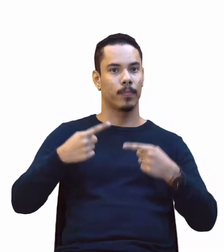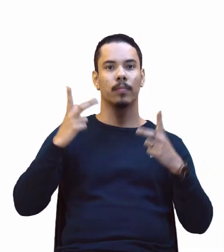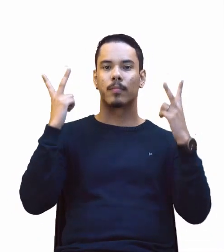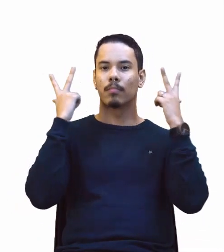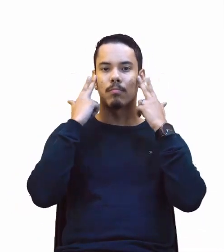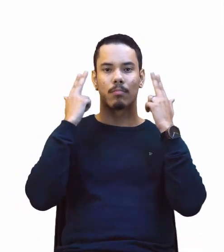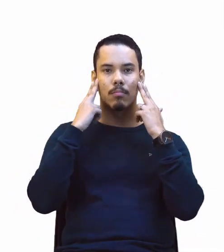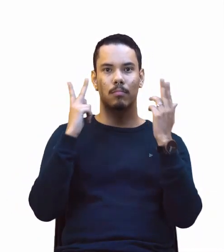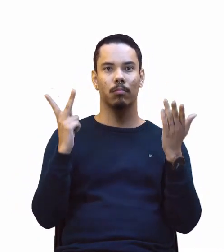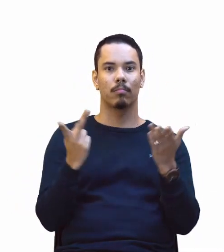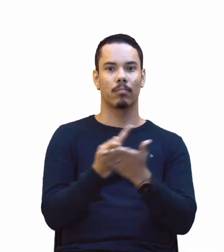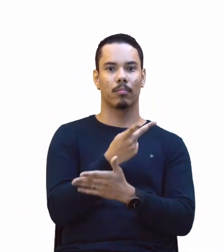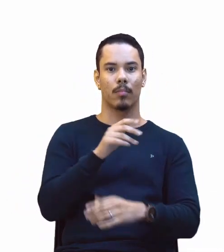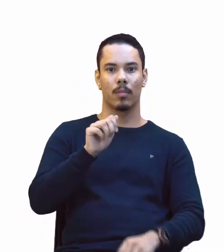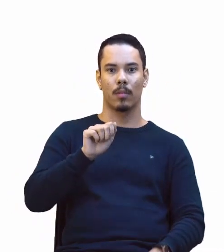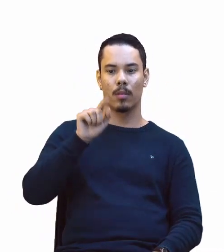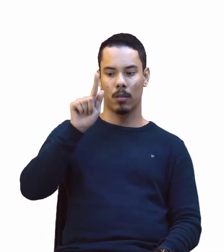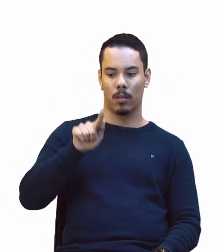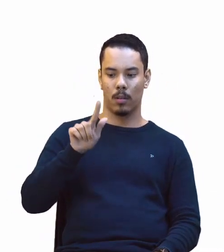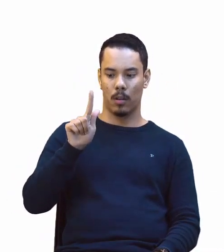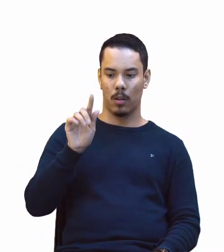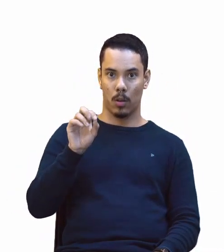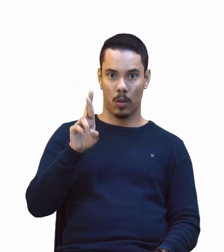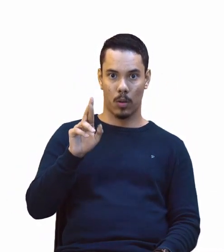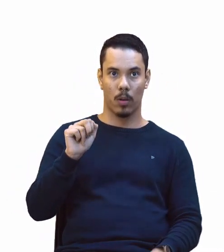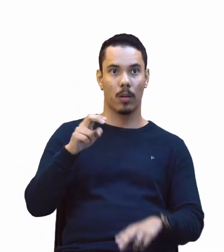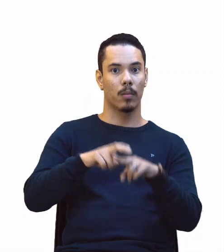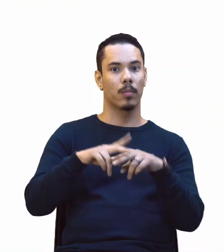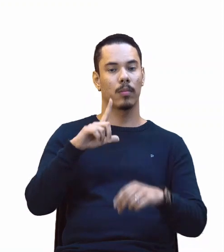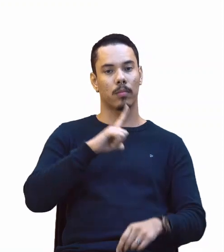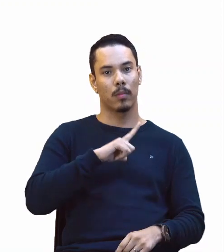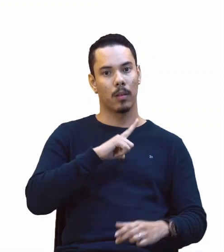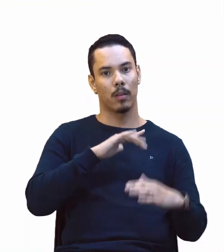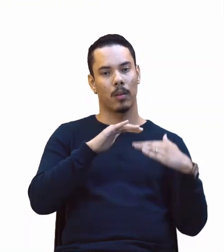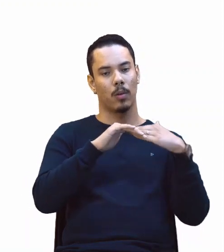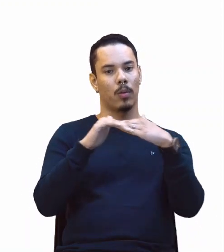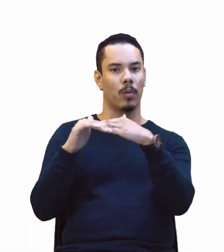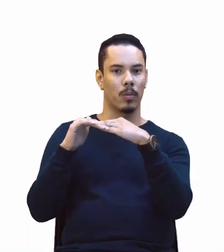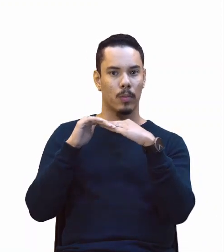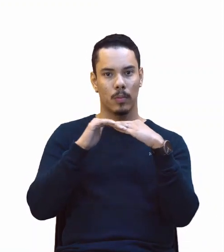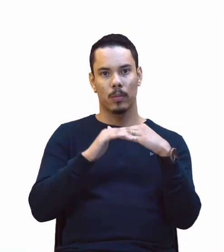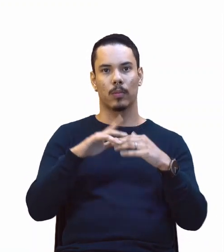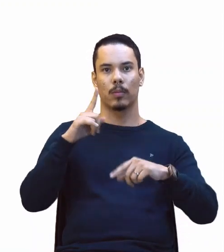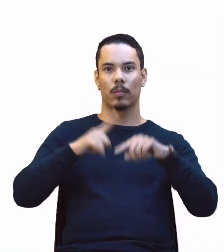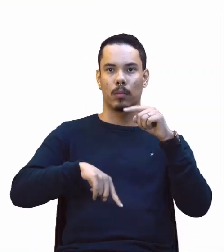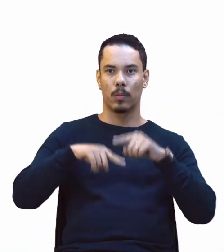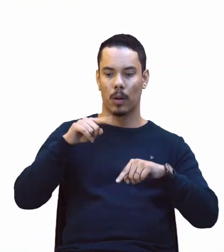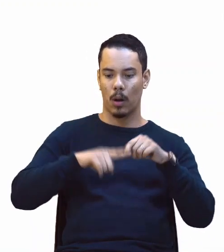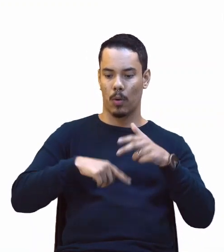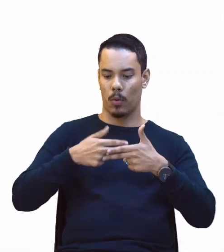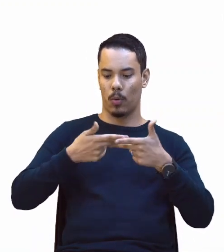acontecia na ágora. Lá existe uma igualdade material, sendo que